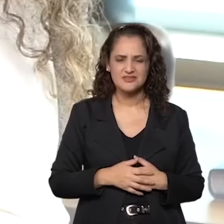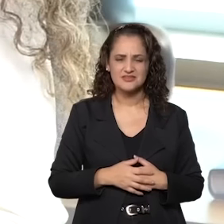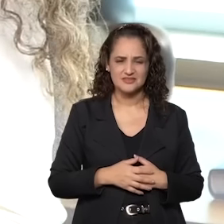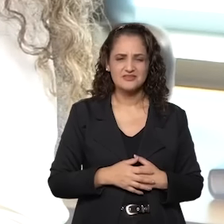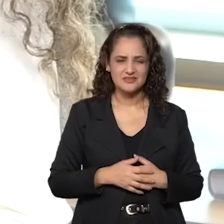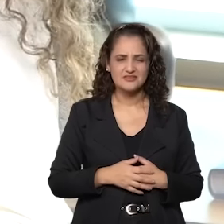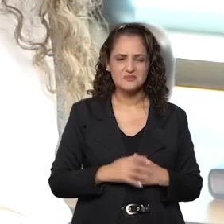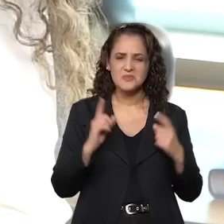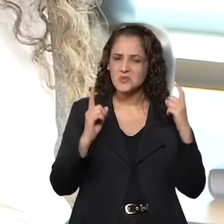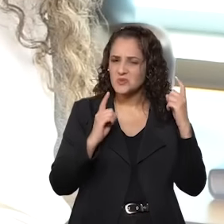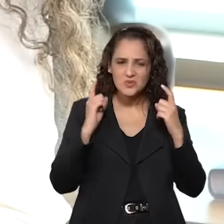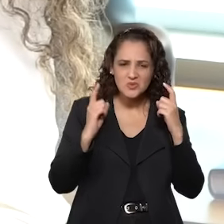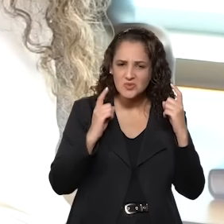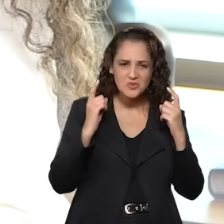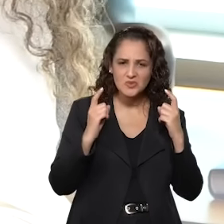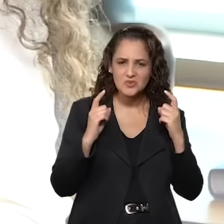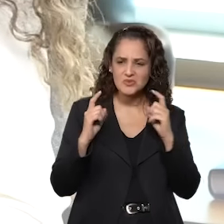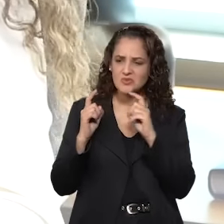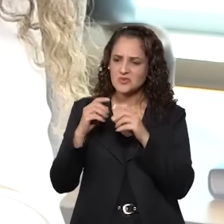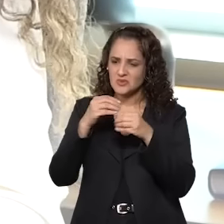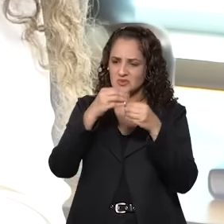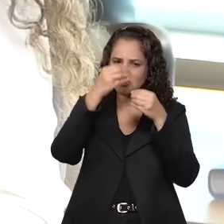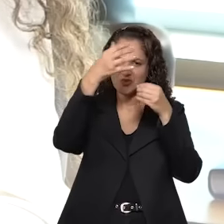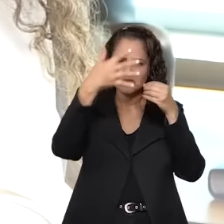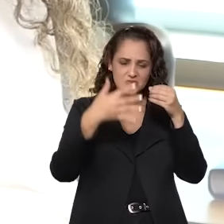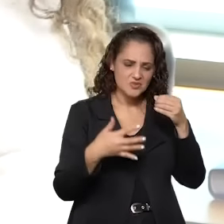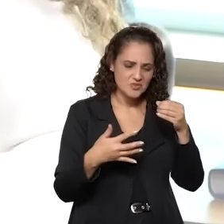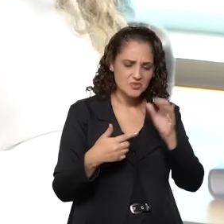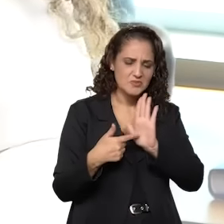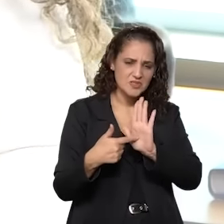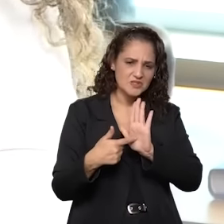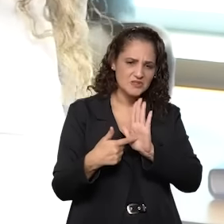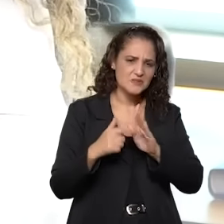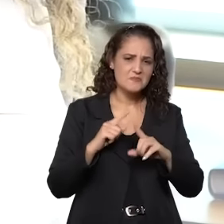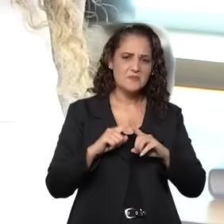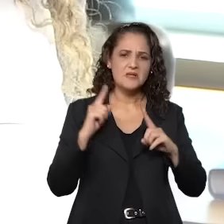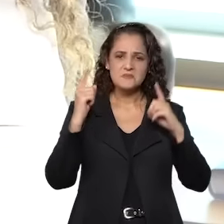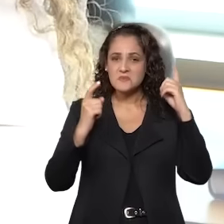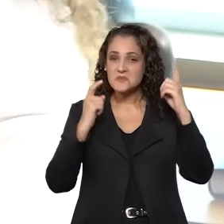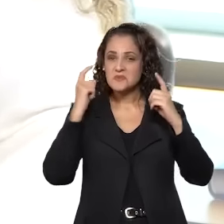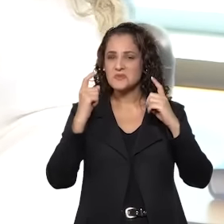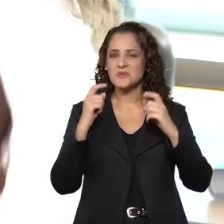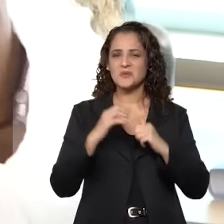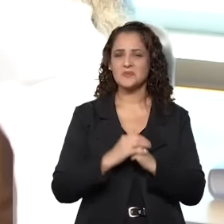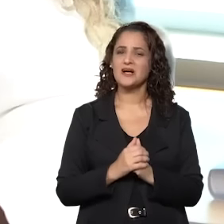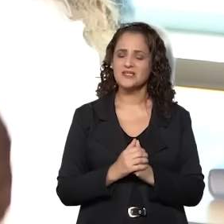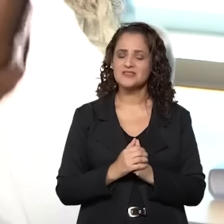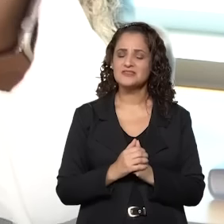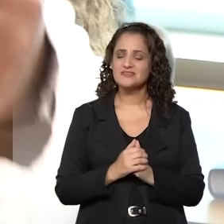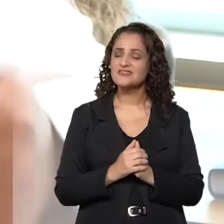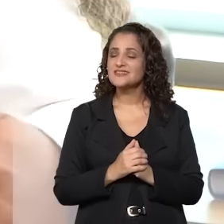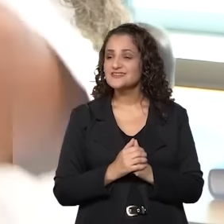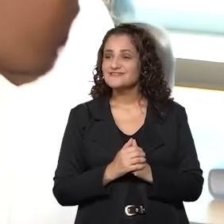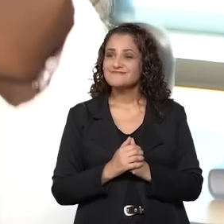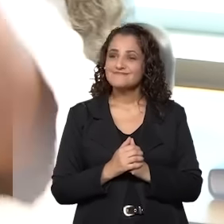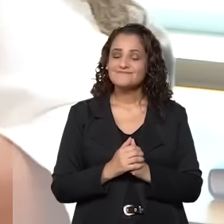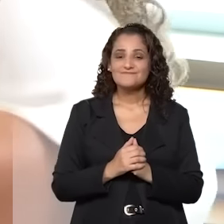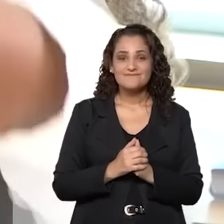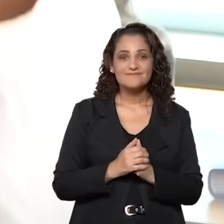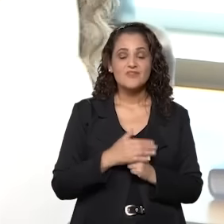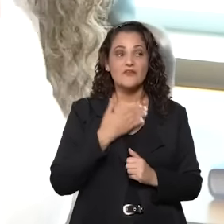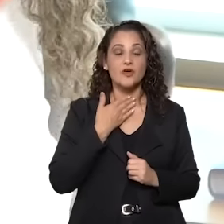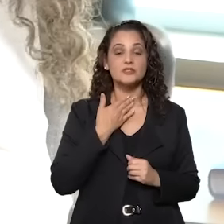apresentar mas ela tem que se preocupar muitas vezes de ir lá e e cuidar para que a voz dela transmita a segurança que as